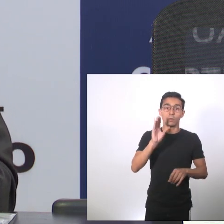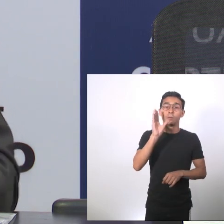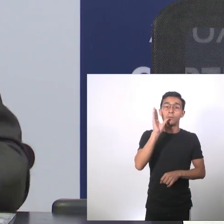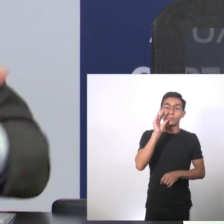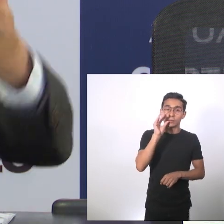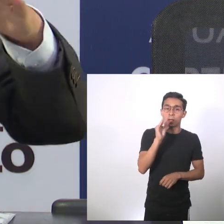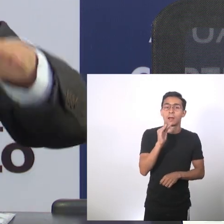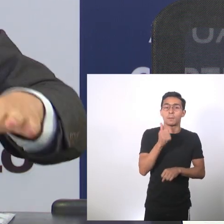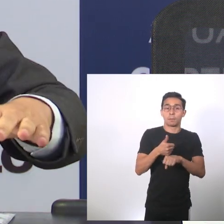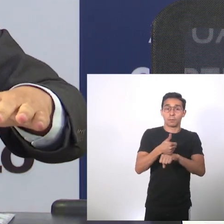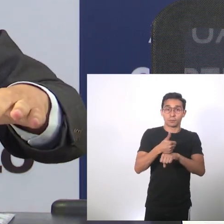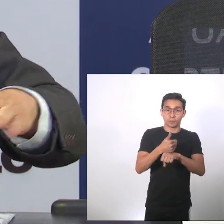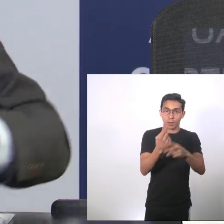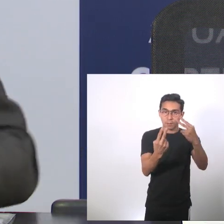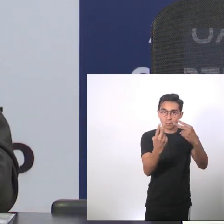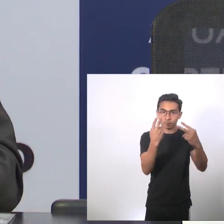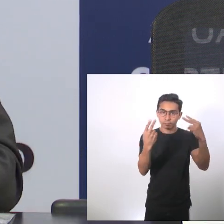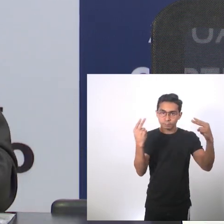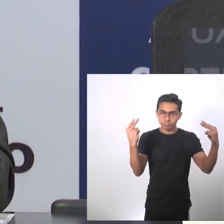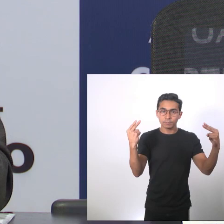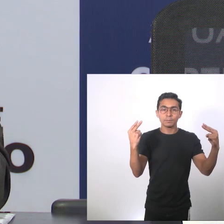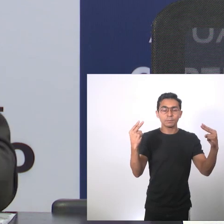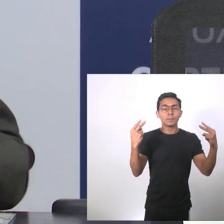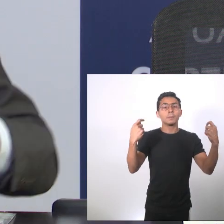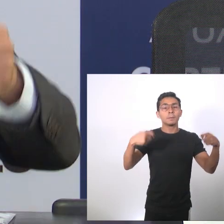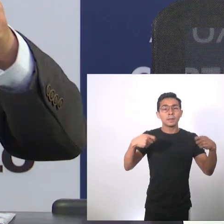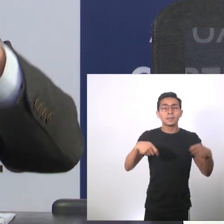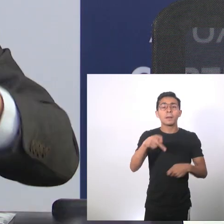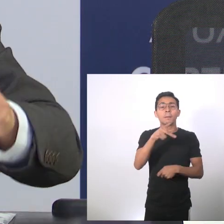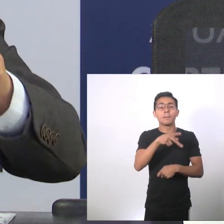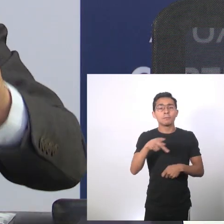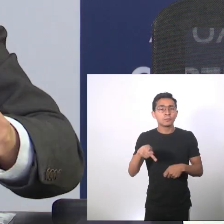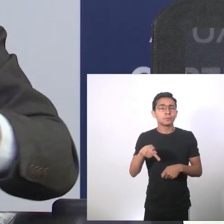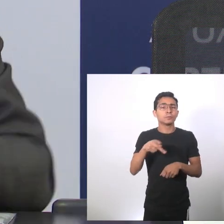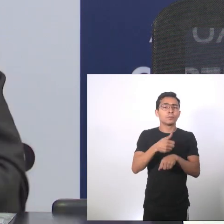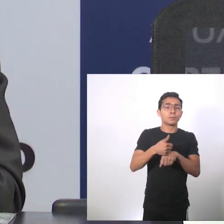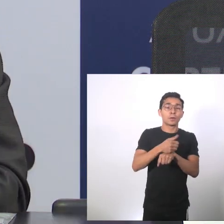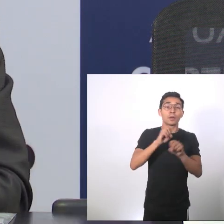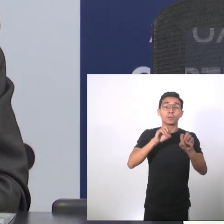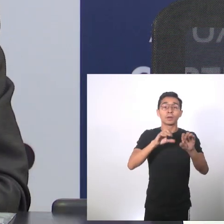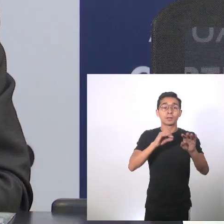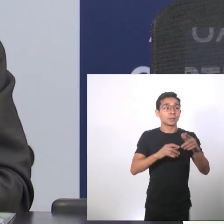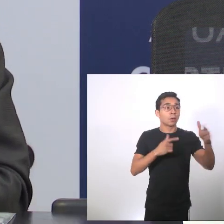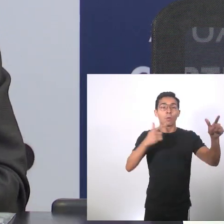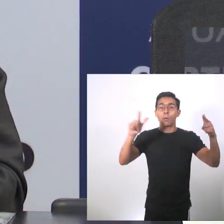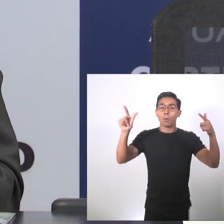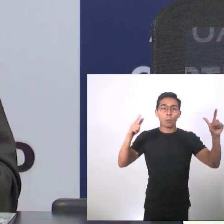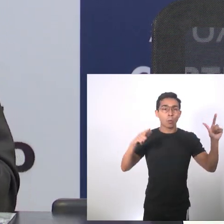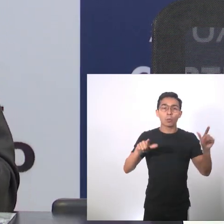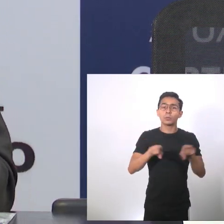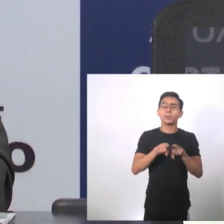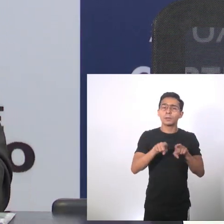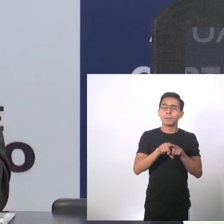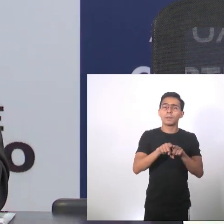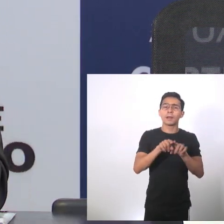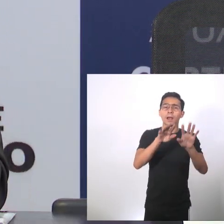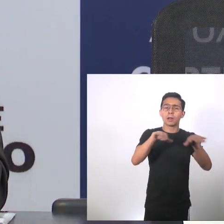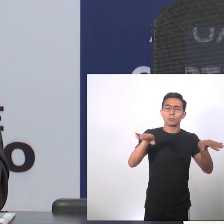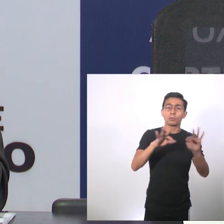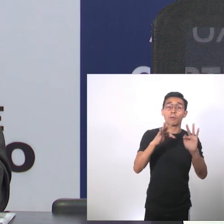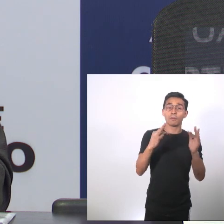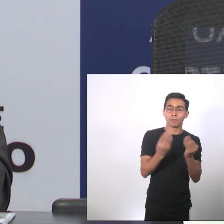hoje orientem aos demais profissionais e principalmente a família dos estudantes da